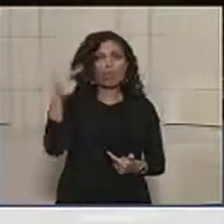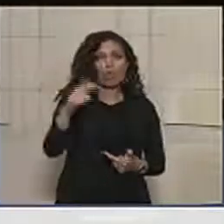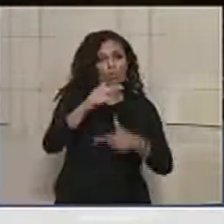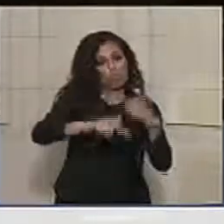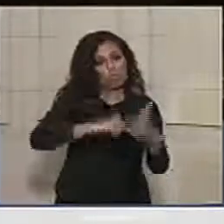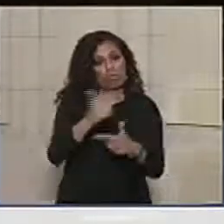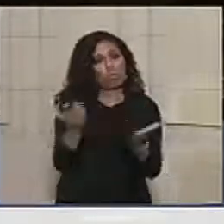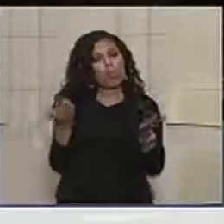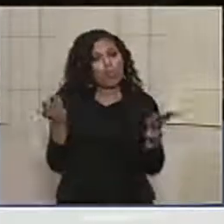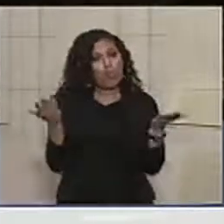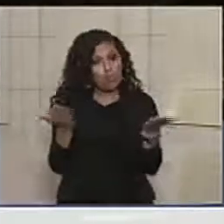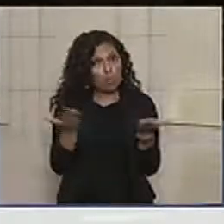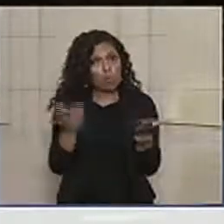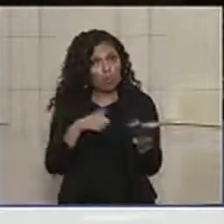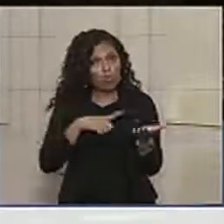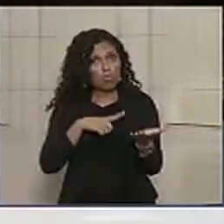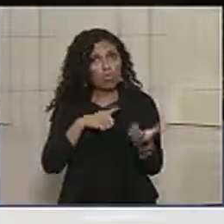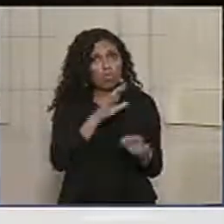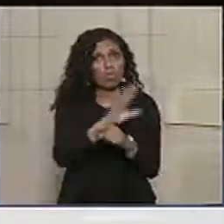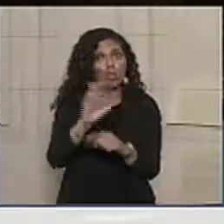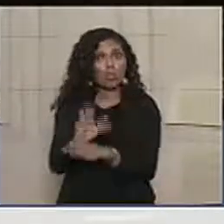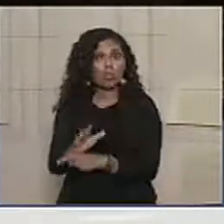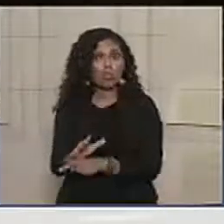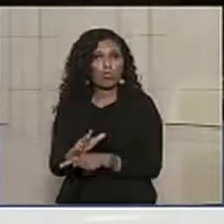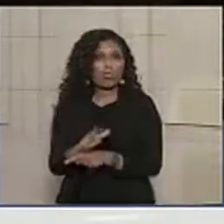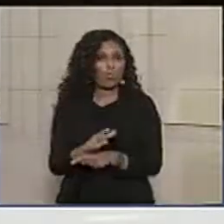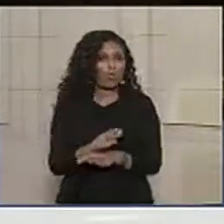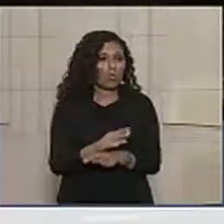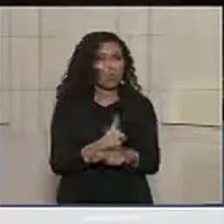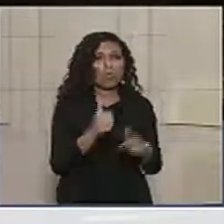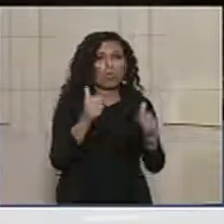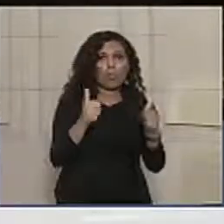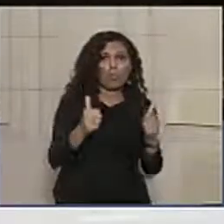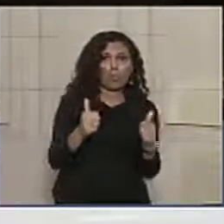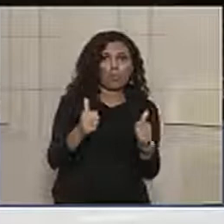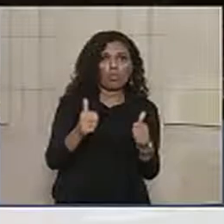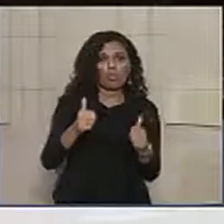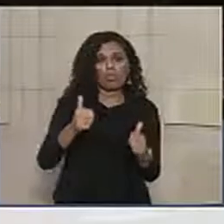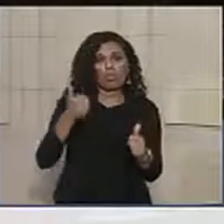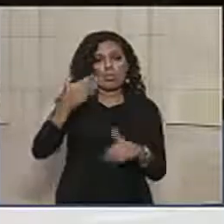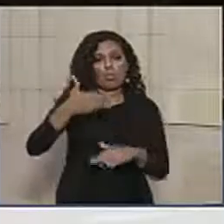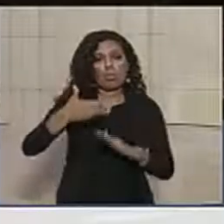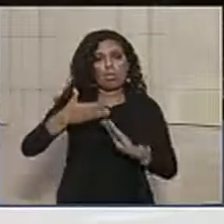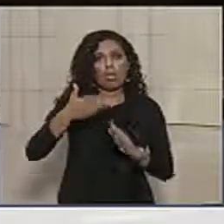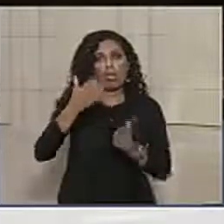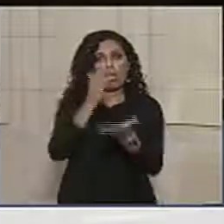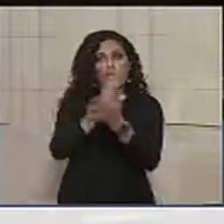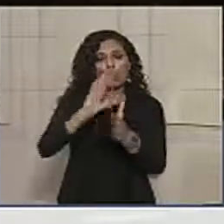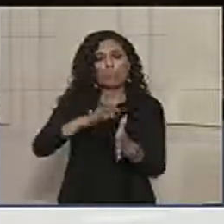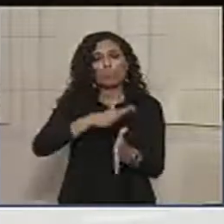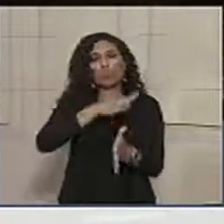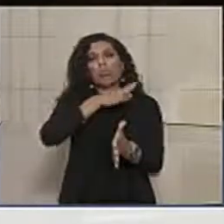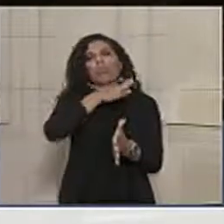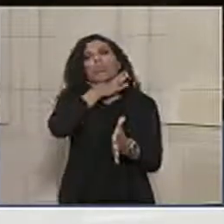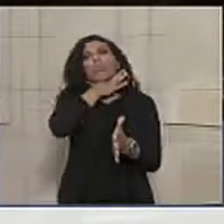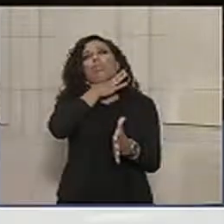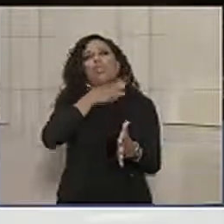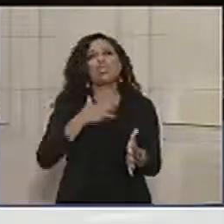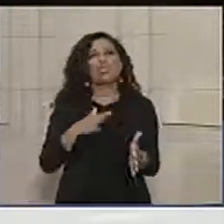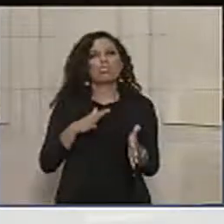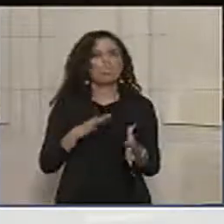oportunidade hoje de ter uma saída de uma maneira prática e sair desse tão difícil status de